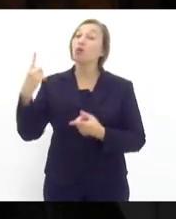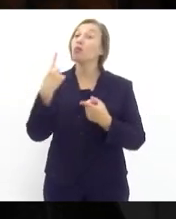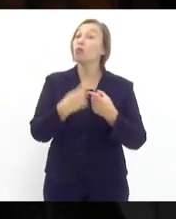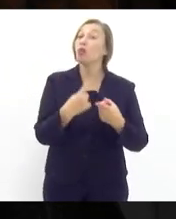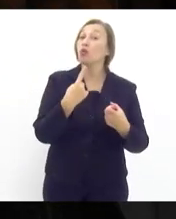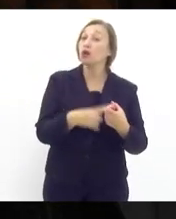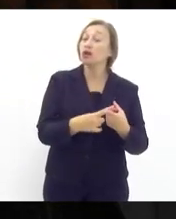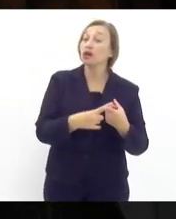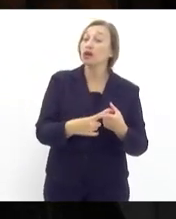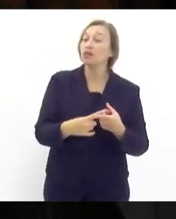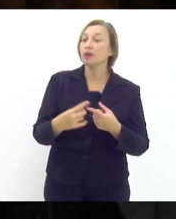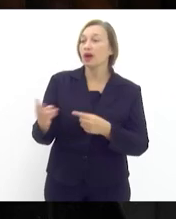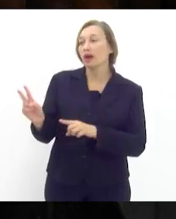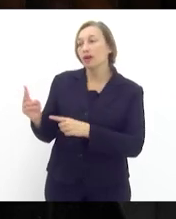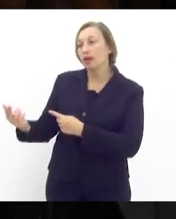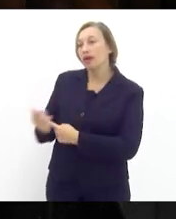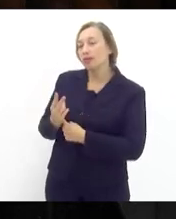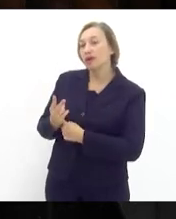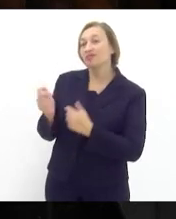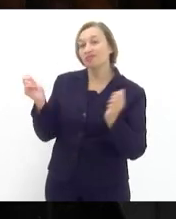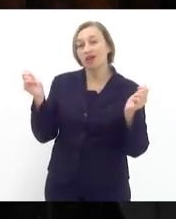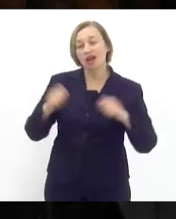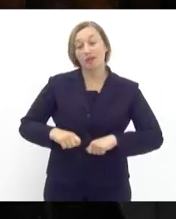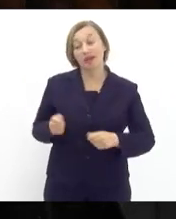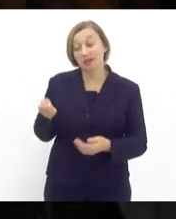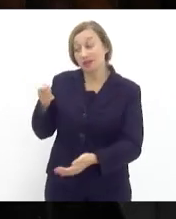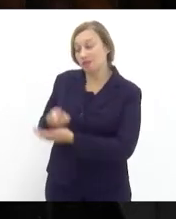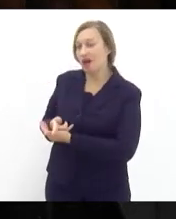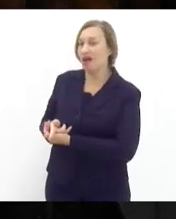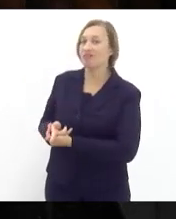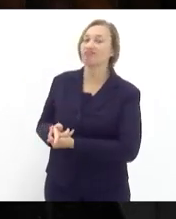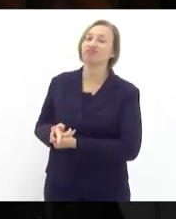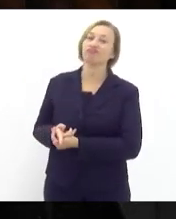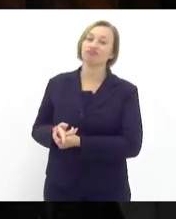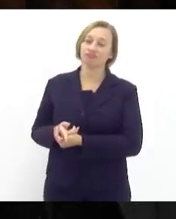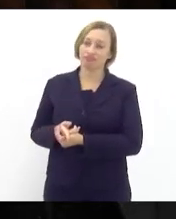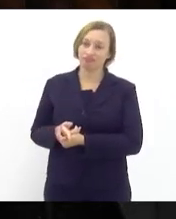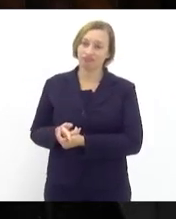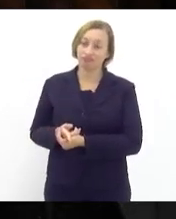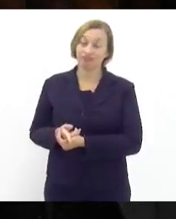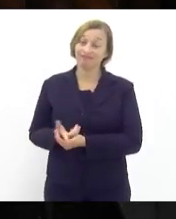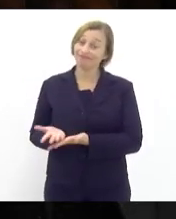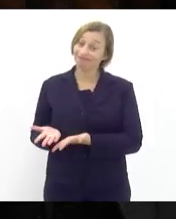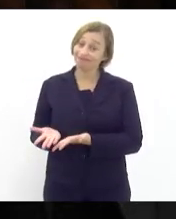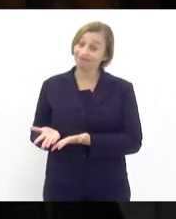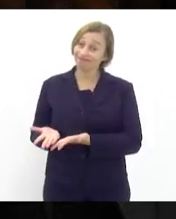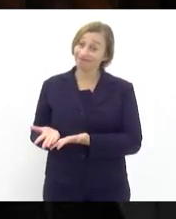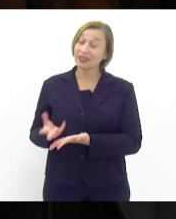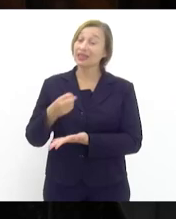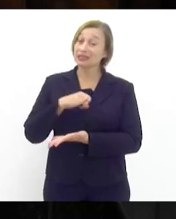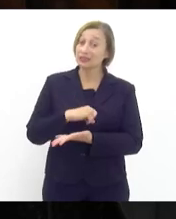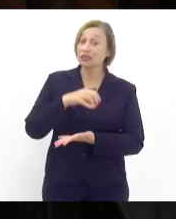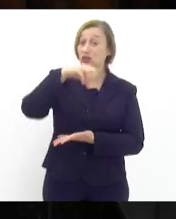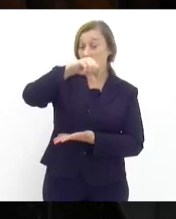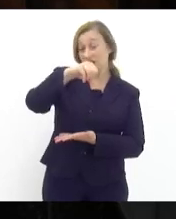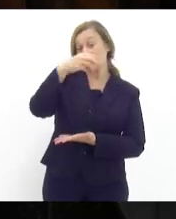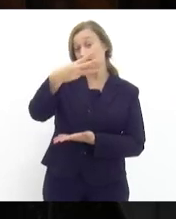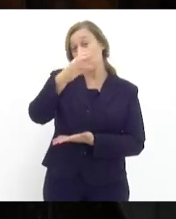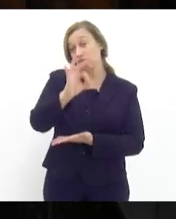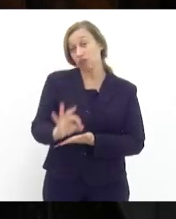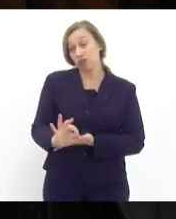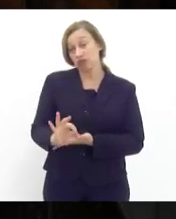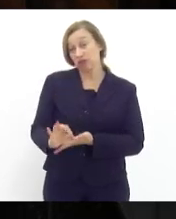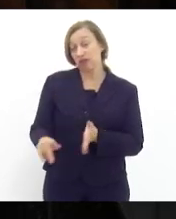para tomar empréstimo tem que ter capacidade de pagamento Ora se 93%